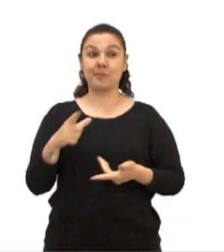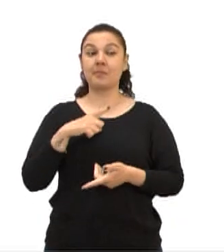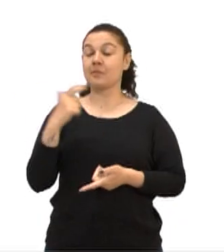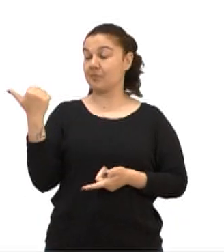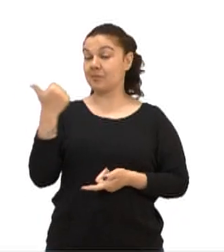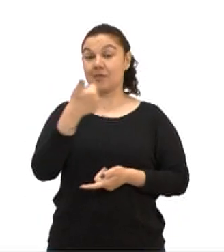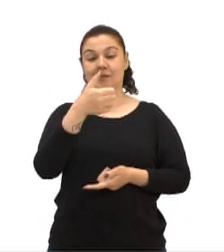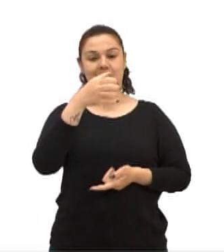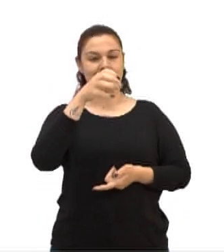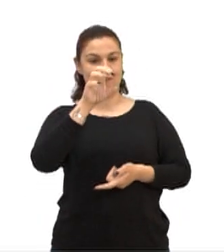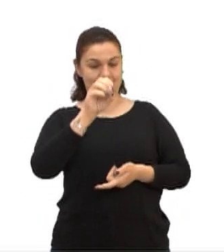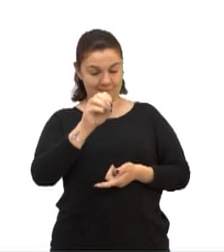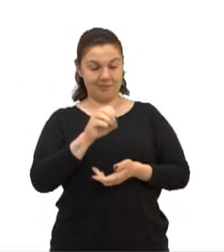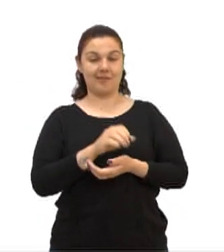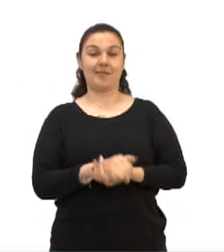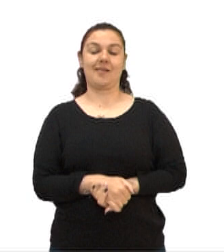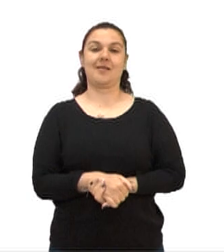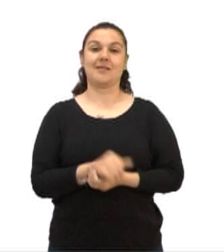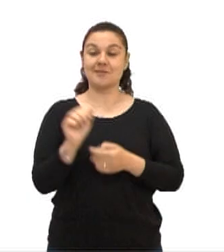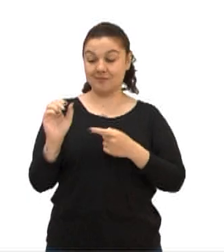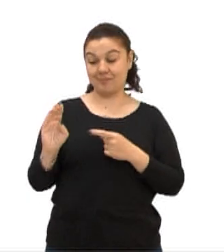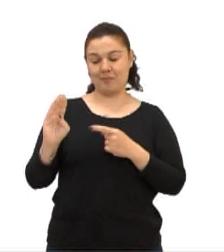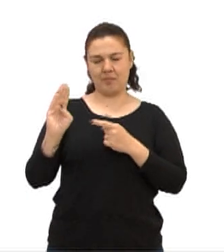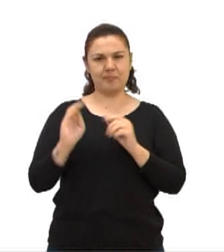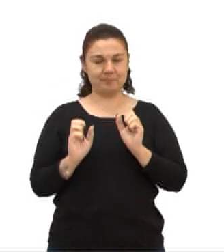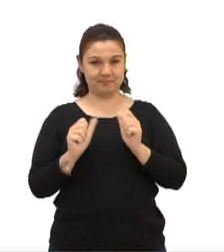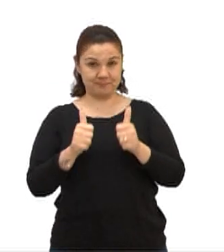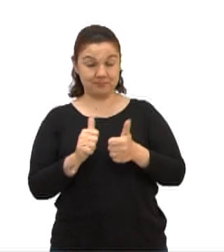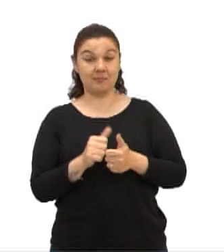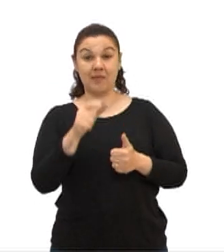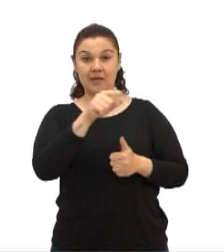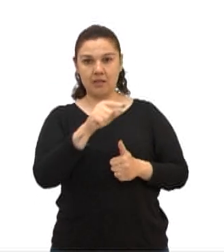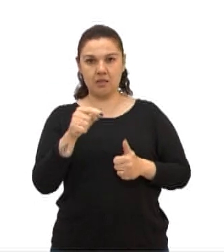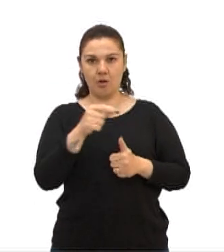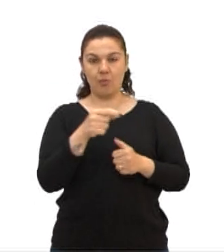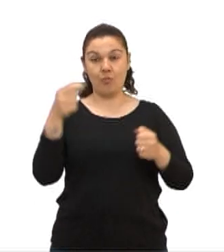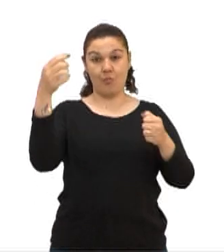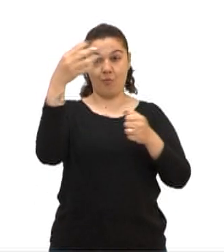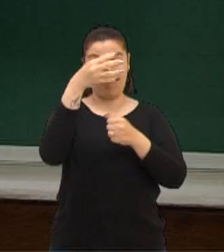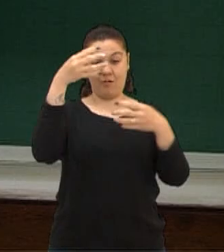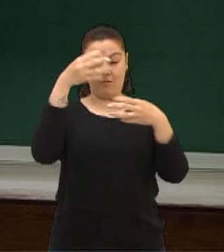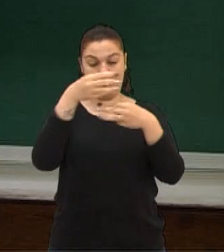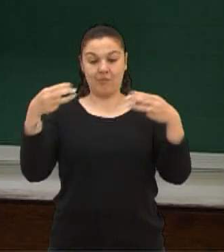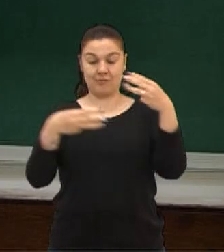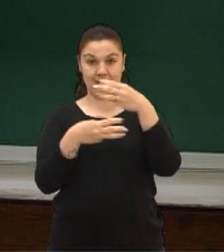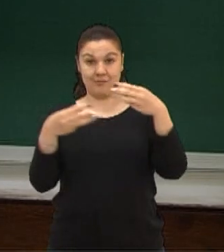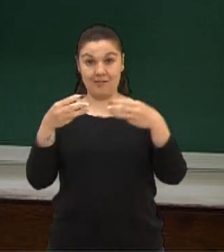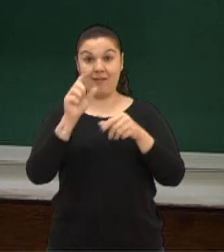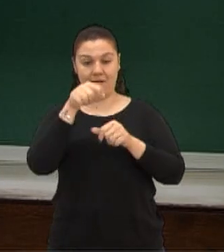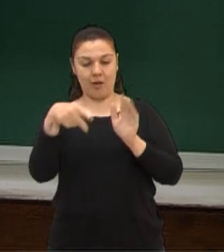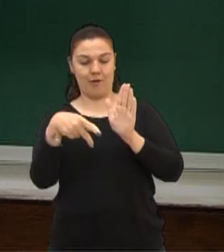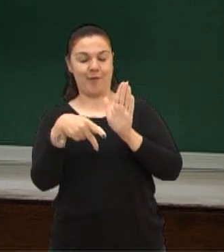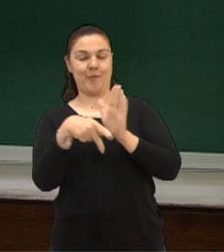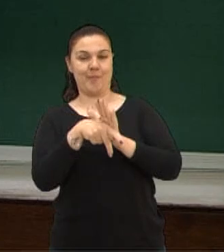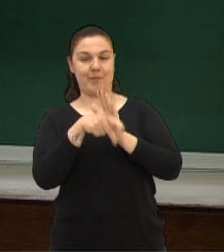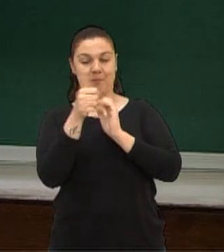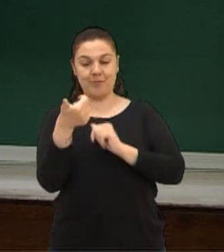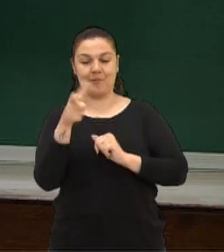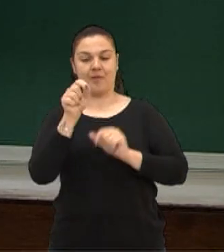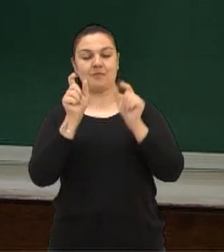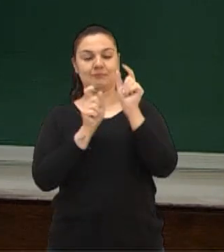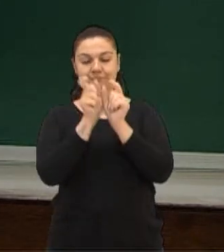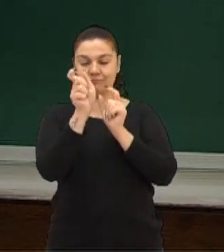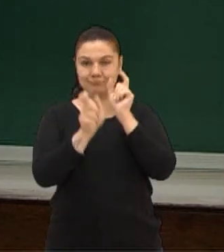Possuem 10 sílabas métricas, ok? Então, os sonetos mais tradicionais possuem ali 10